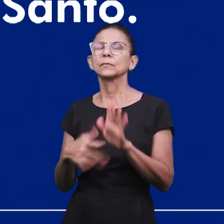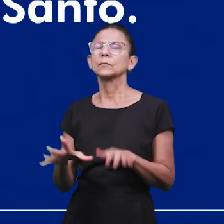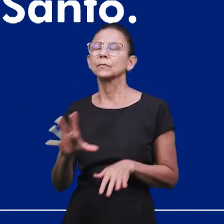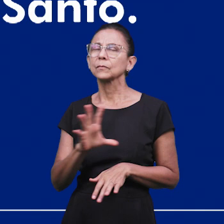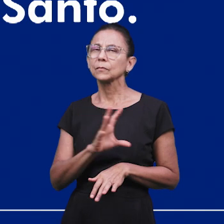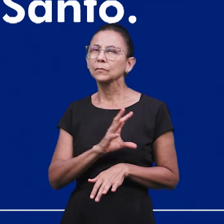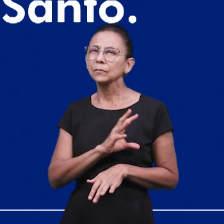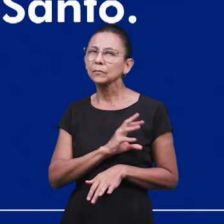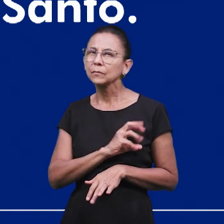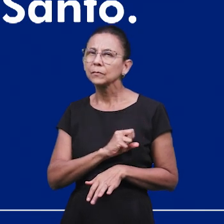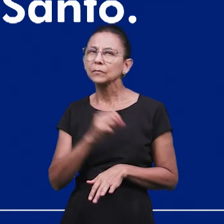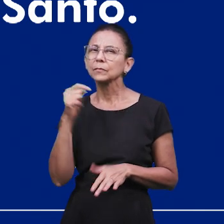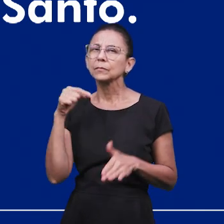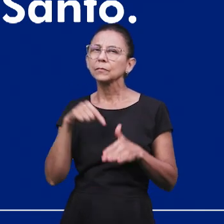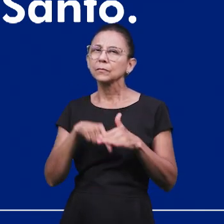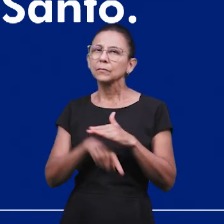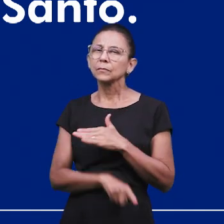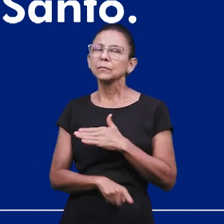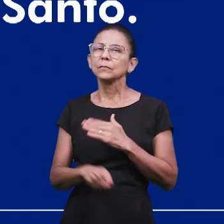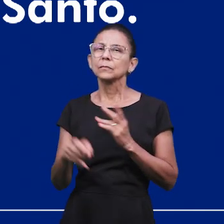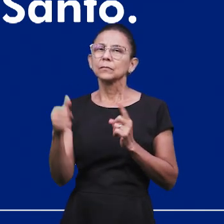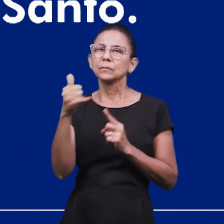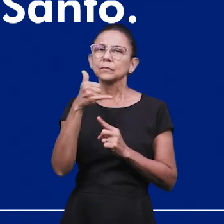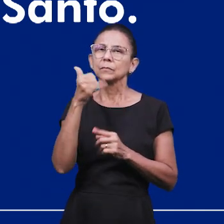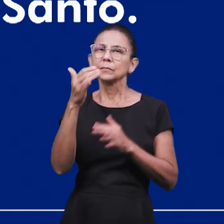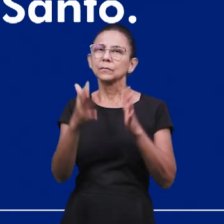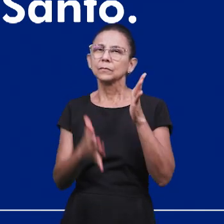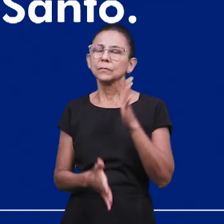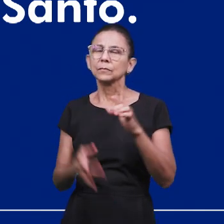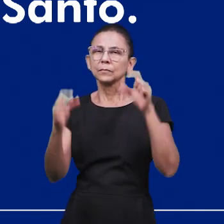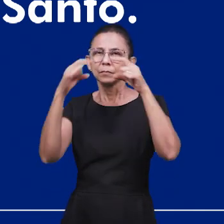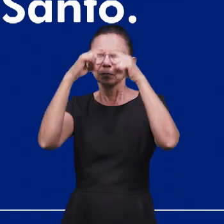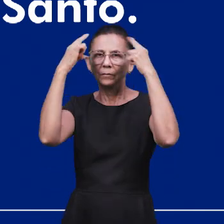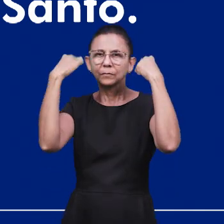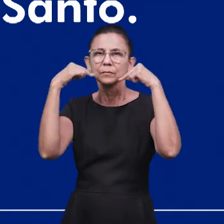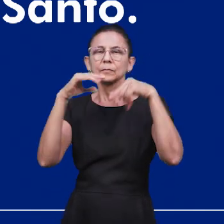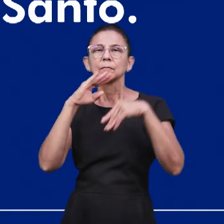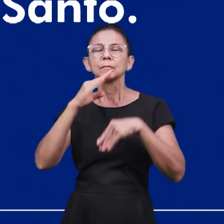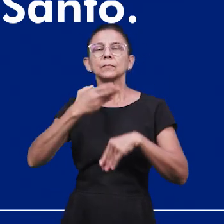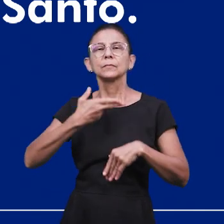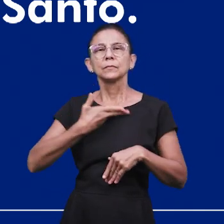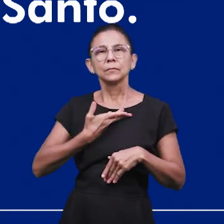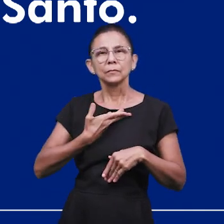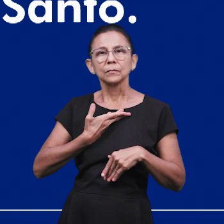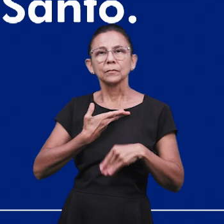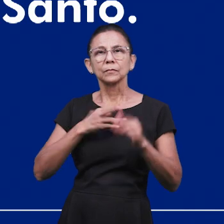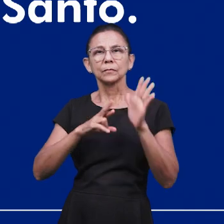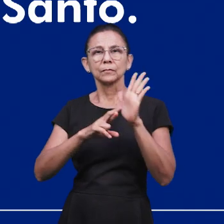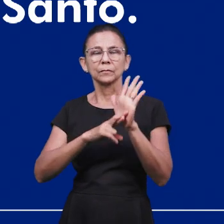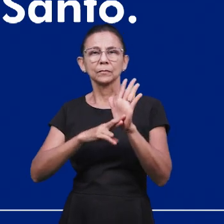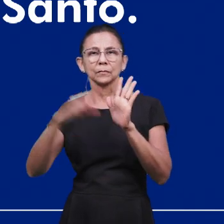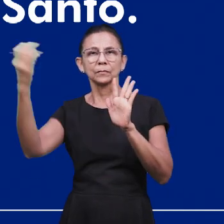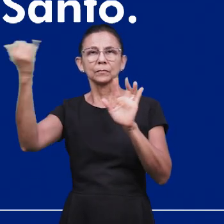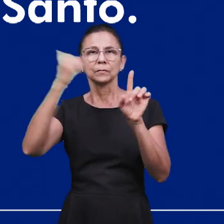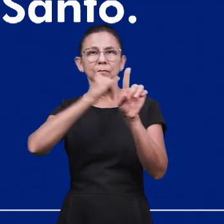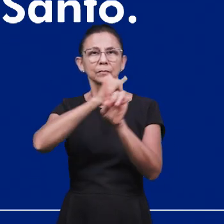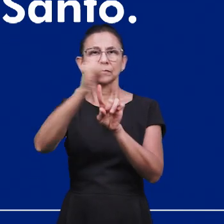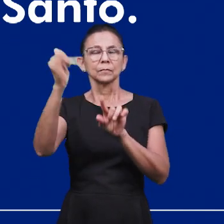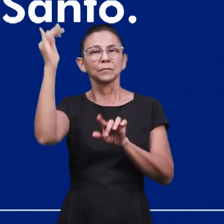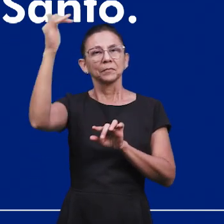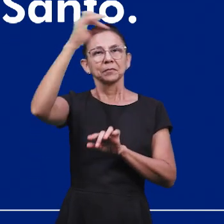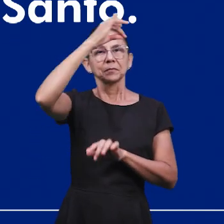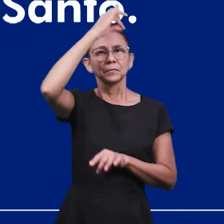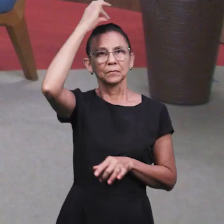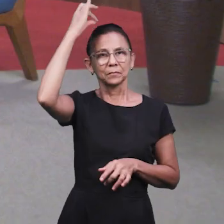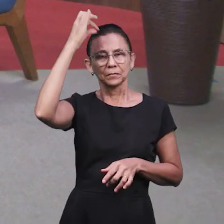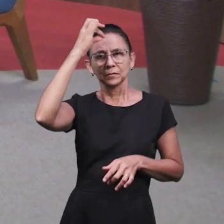falam do maior amor, o unguento derramado e o olhar das pombas, também figuras proféticas do Espírito